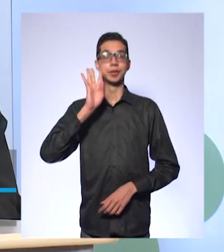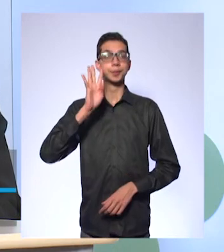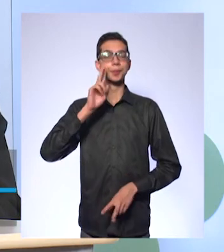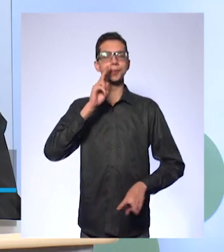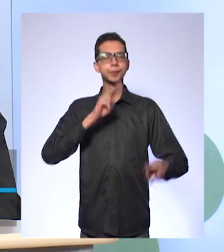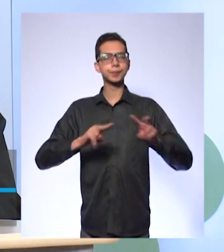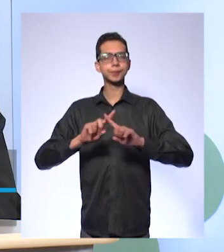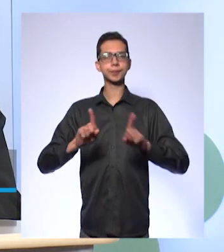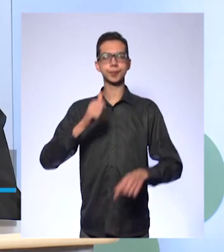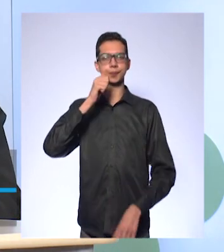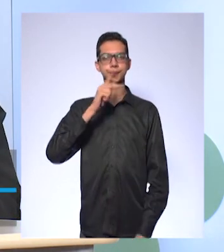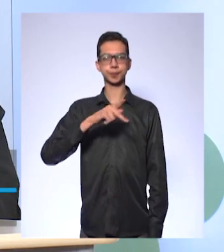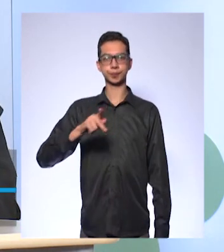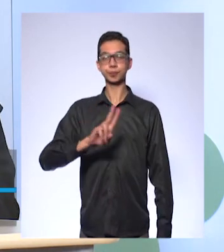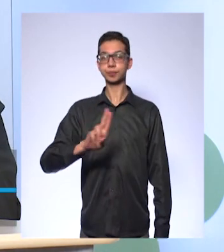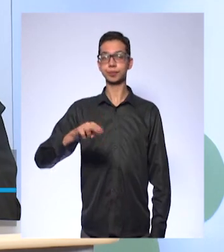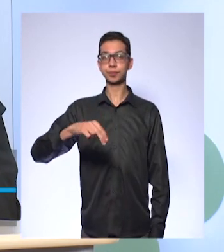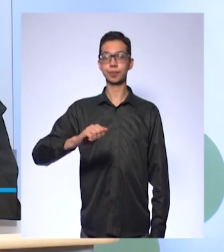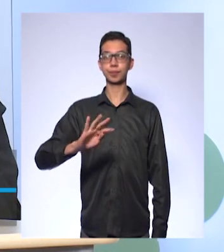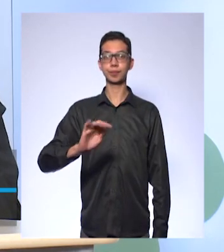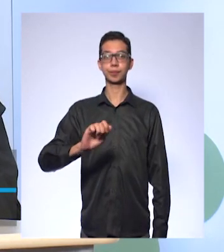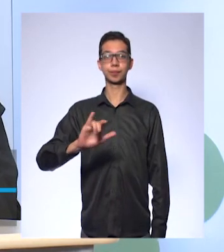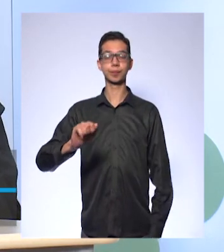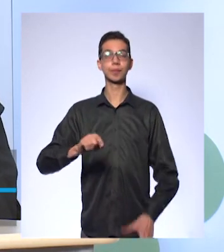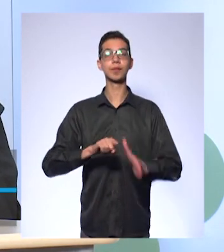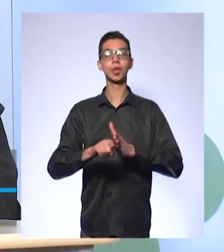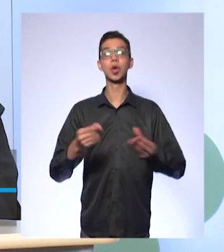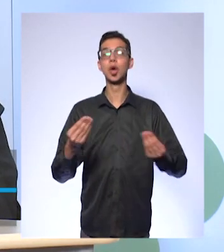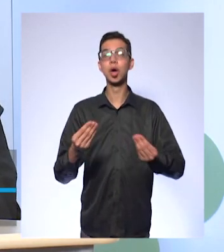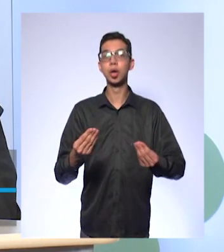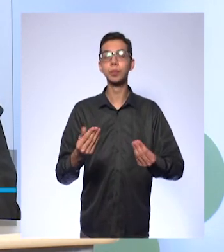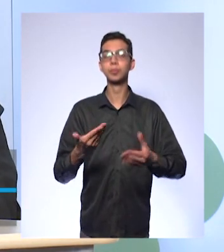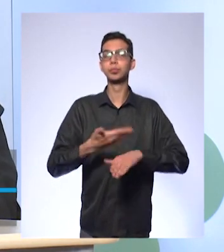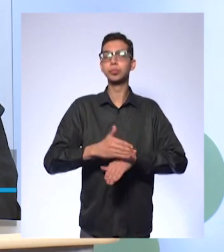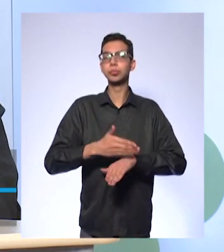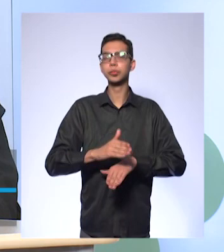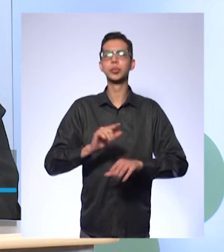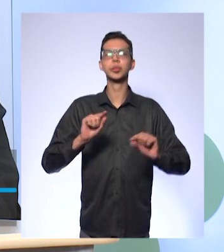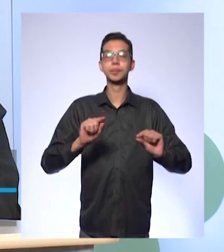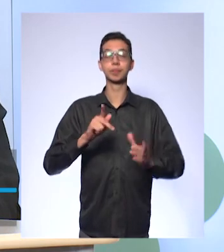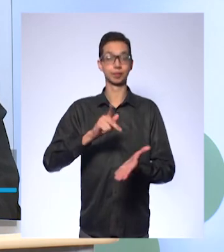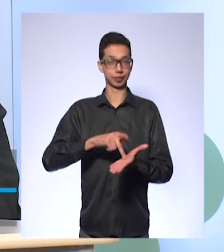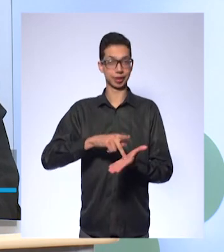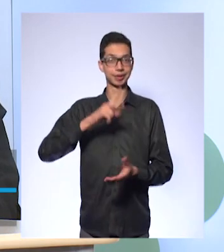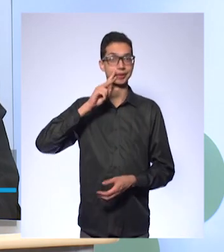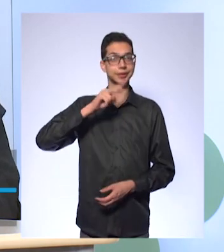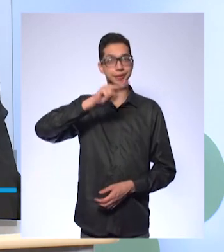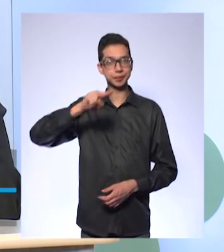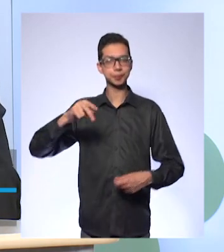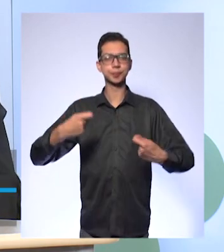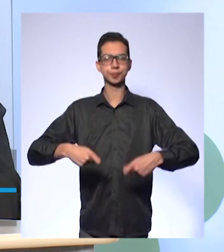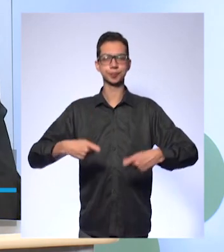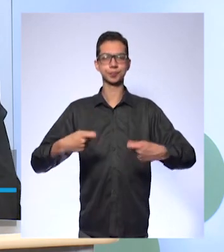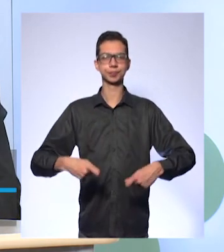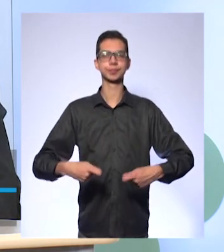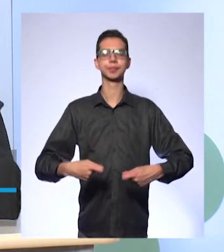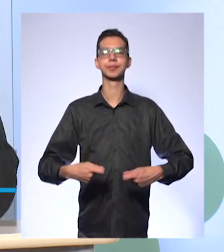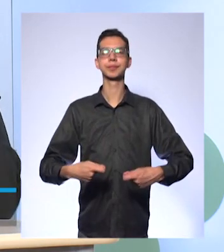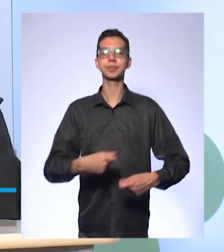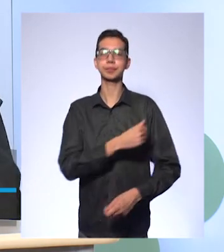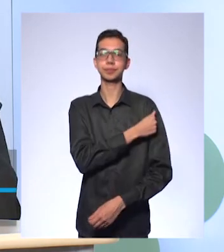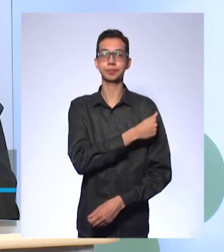professora Natália nos pergunta: e a habilidade, prof? Verdade, nós temos que ler a habilidade para situar os